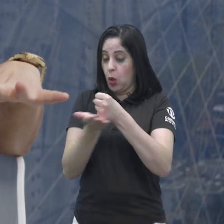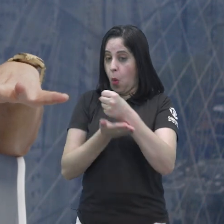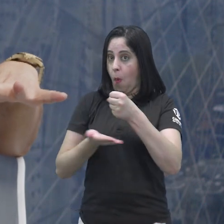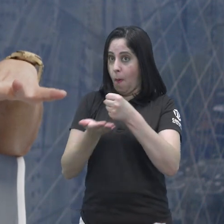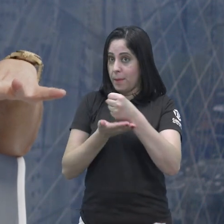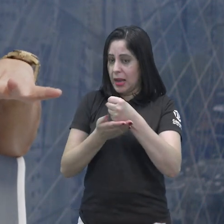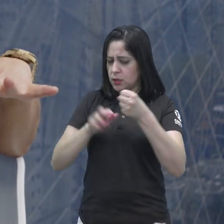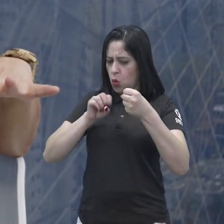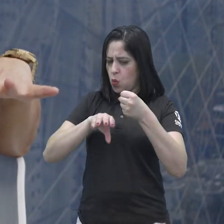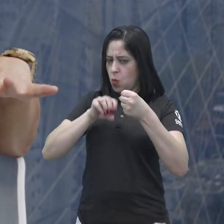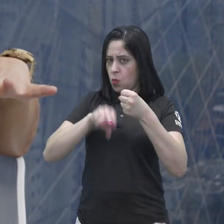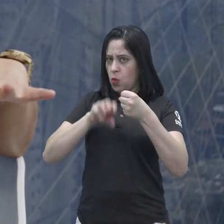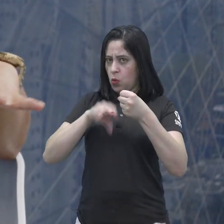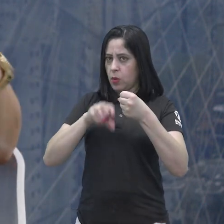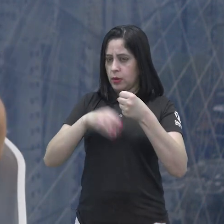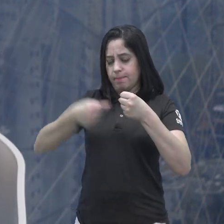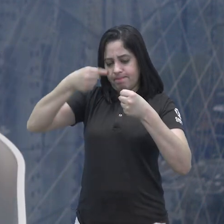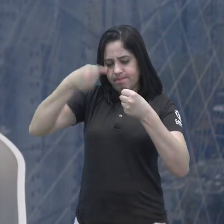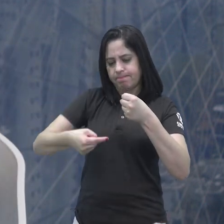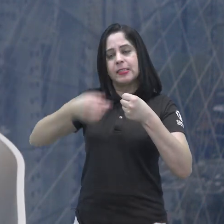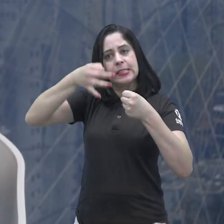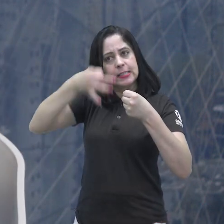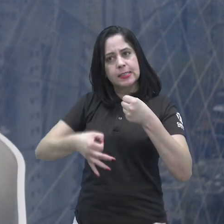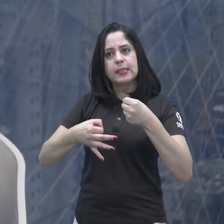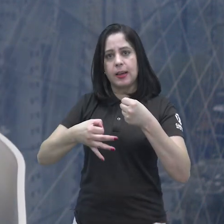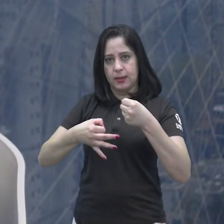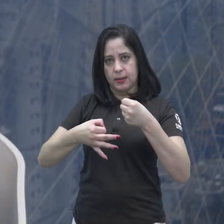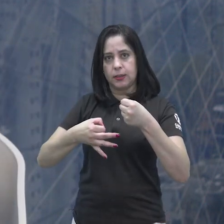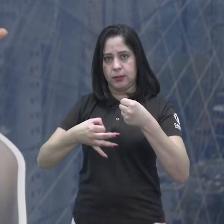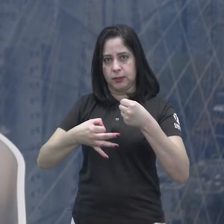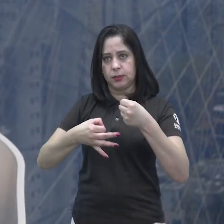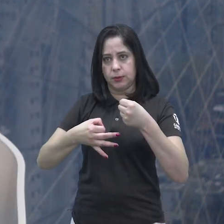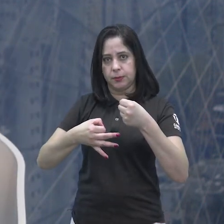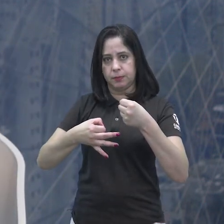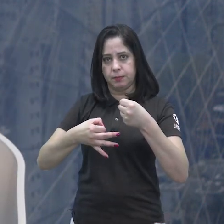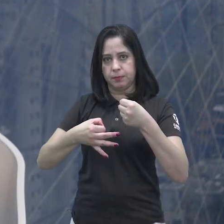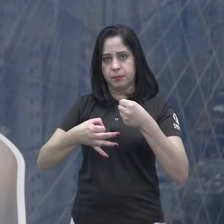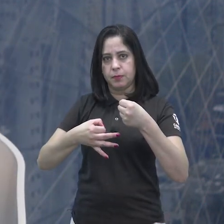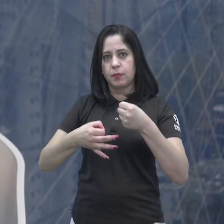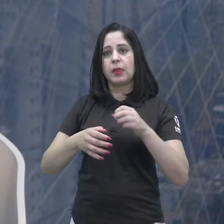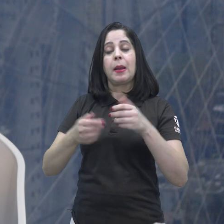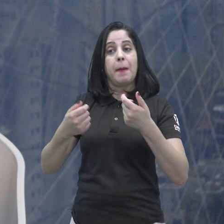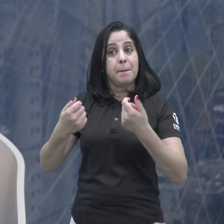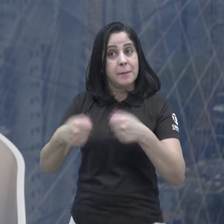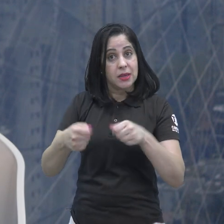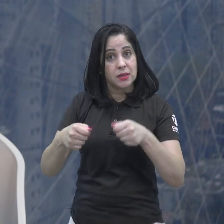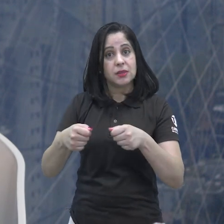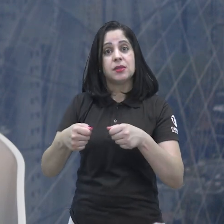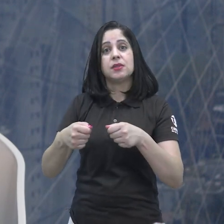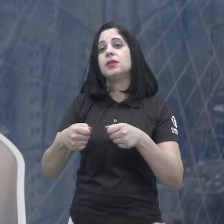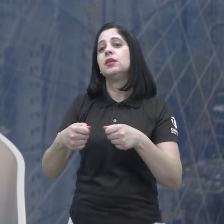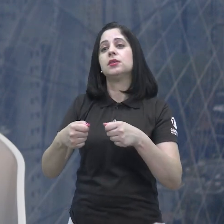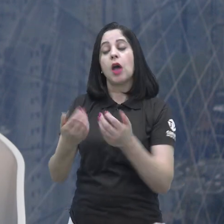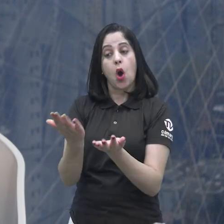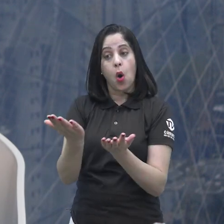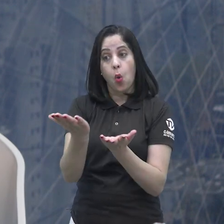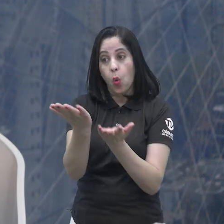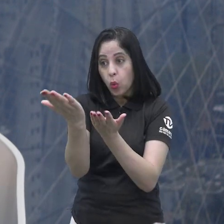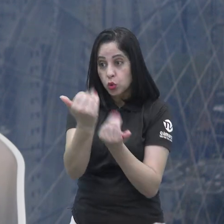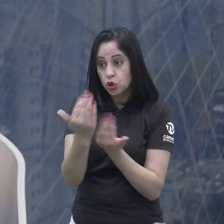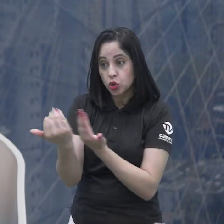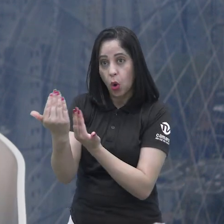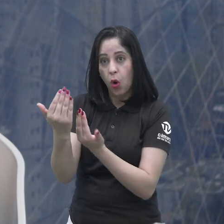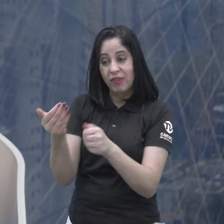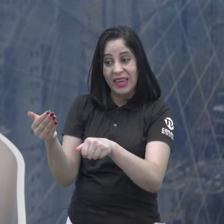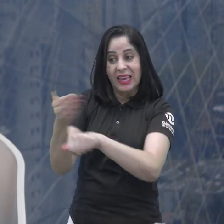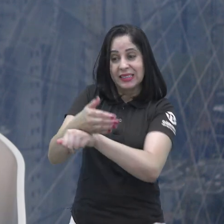etapa básica educacional, que é um pacto da sociedade com as novas gerações. Né? Você tem que garantir para os jovens que